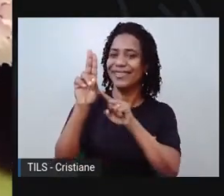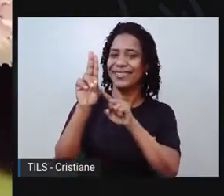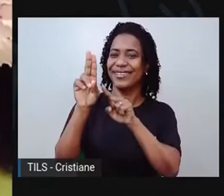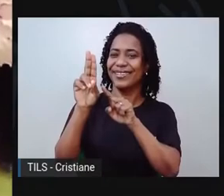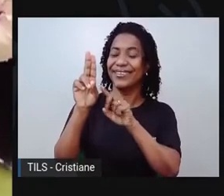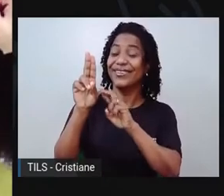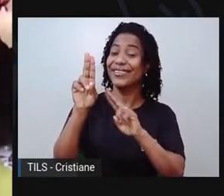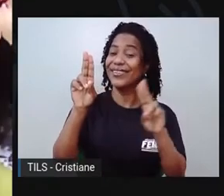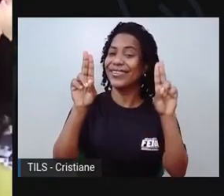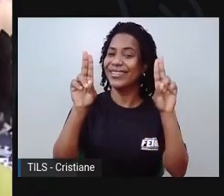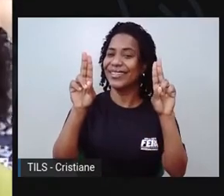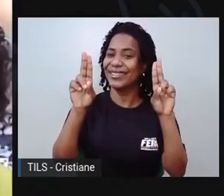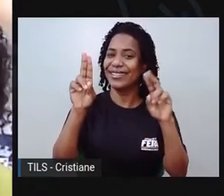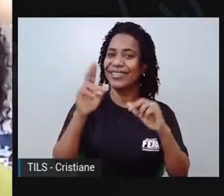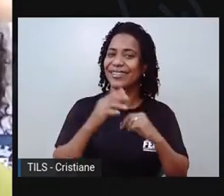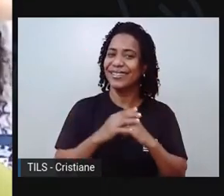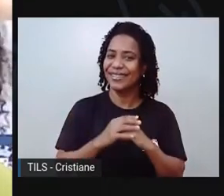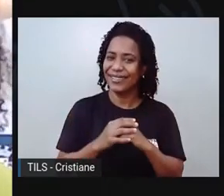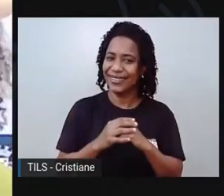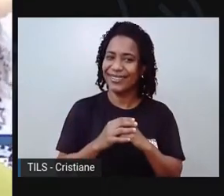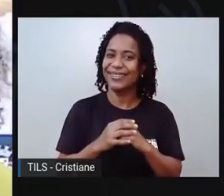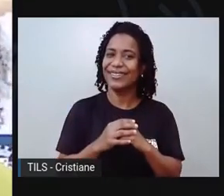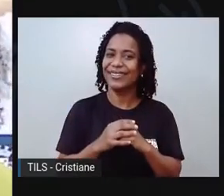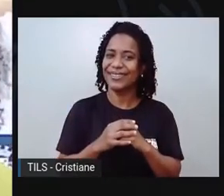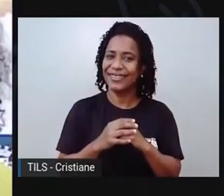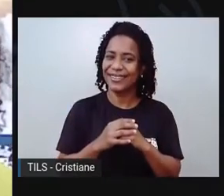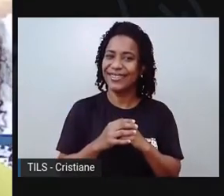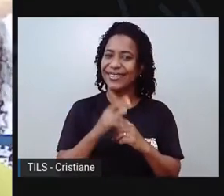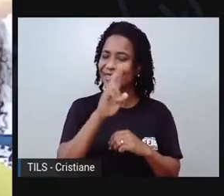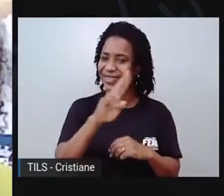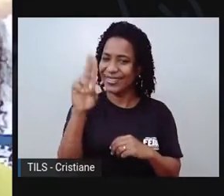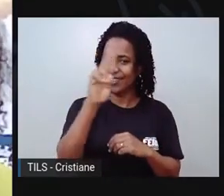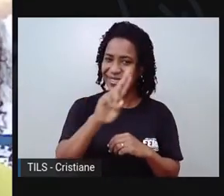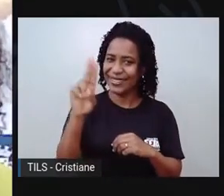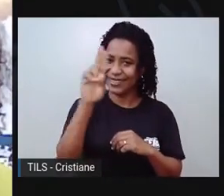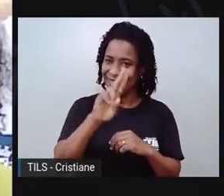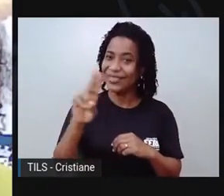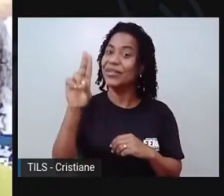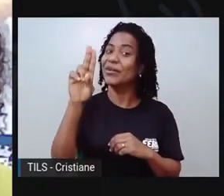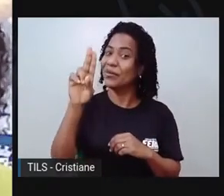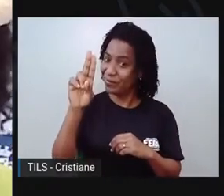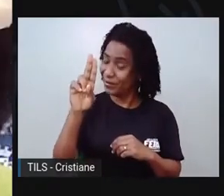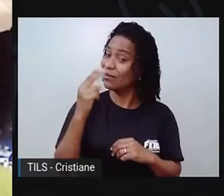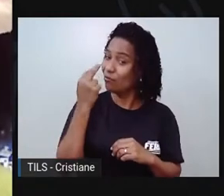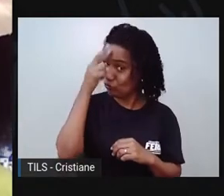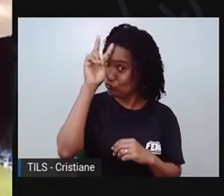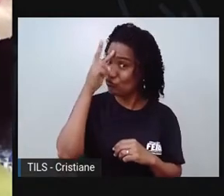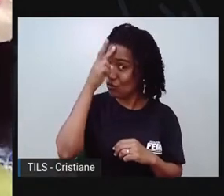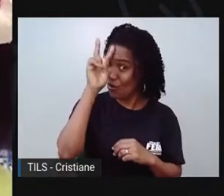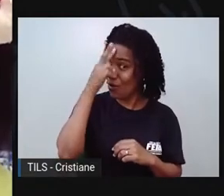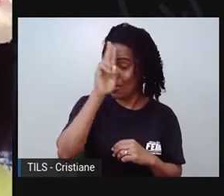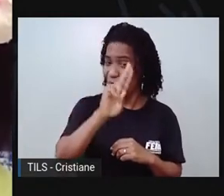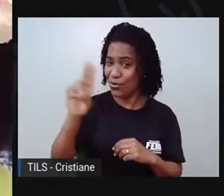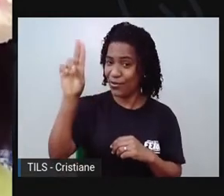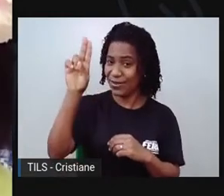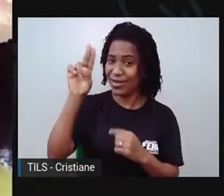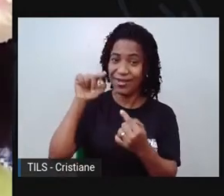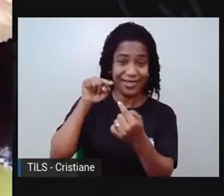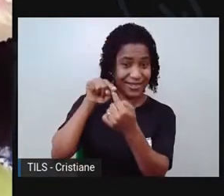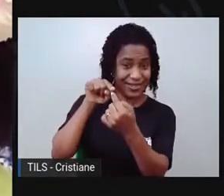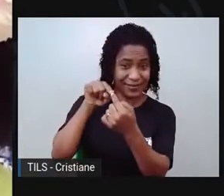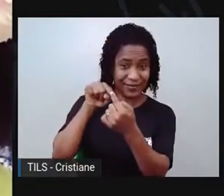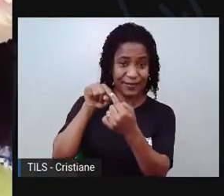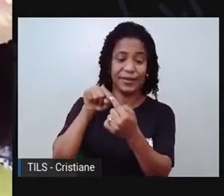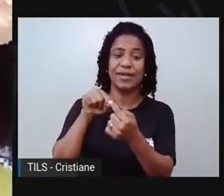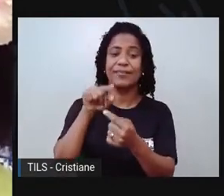ela tem um nome. O nome dela tem uma história, tá? Tem uma explicação para o nome dela. Quando ela nasce,